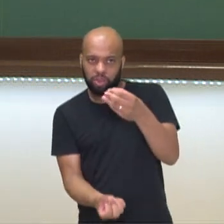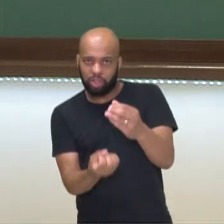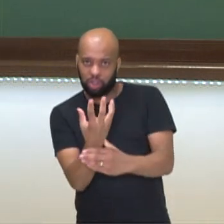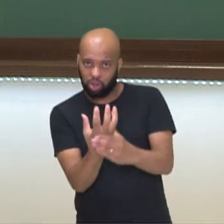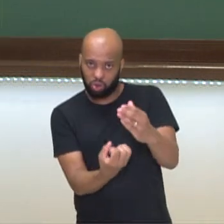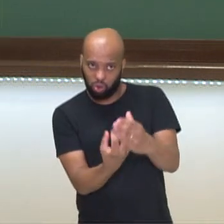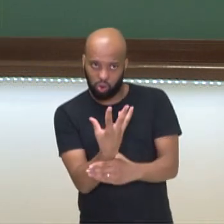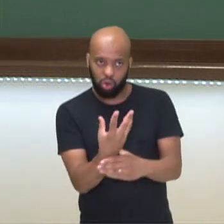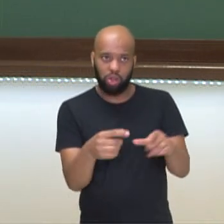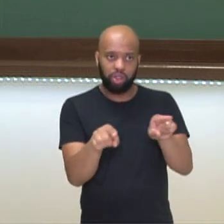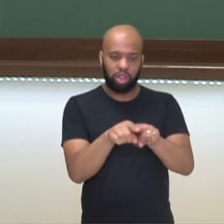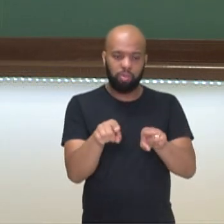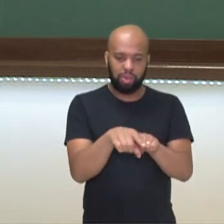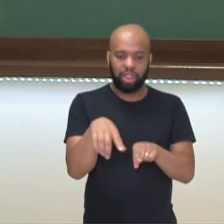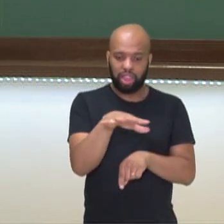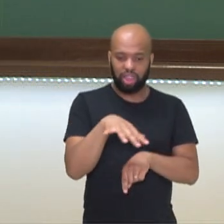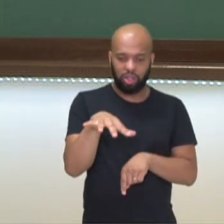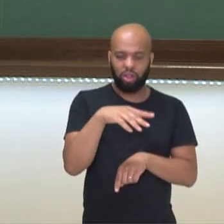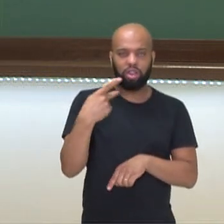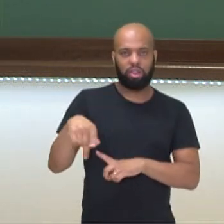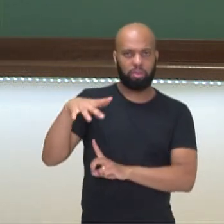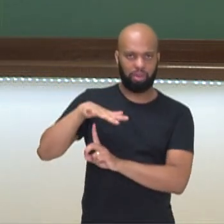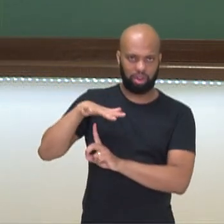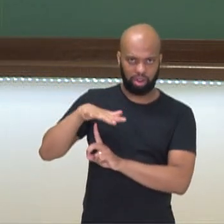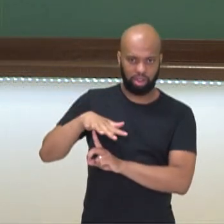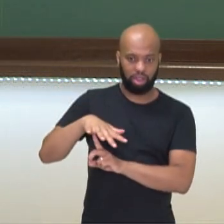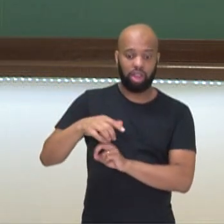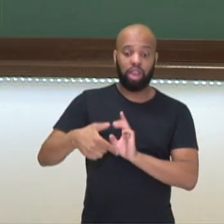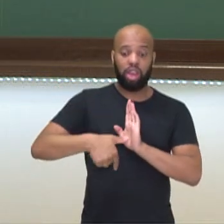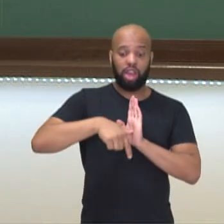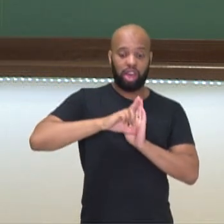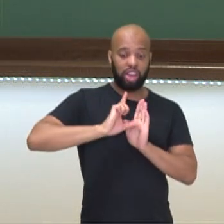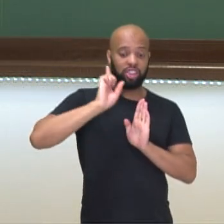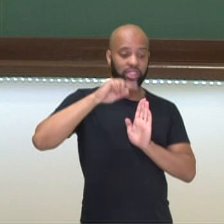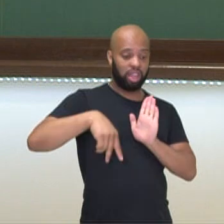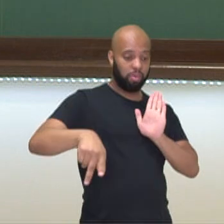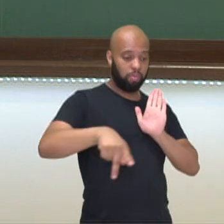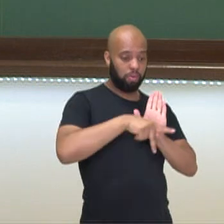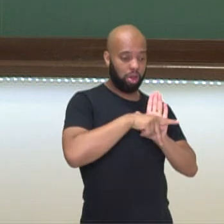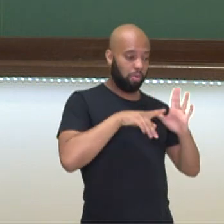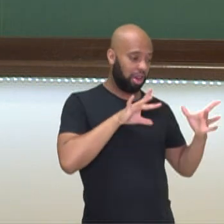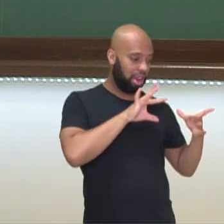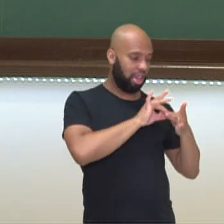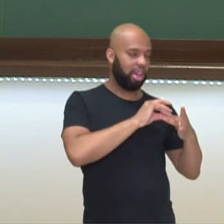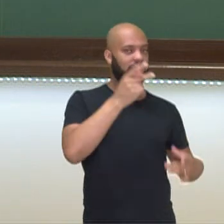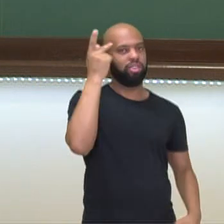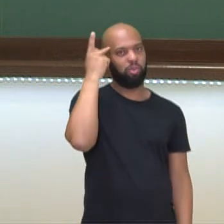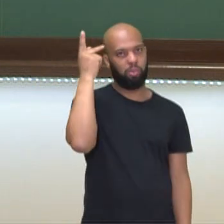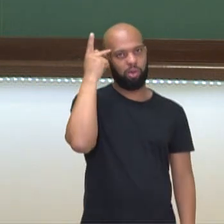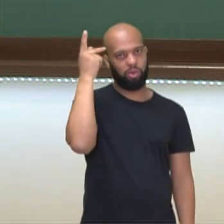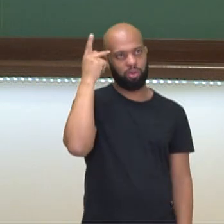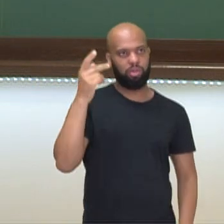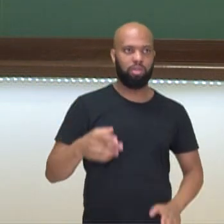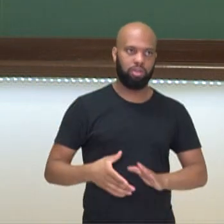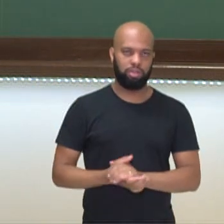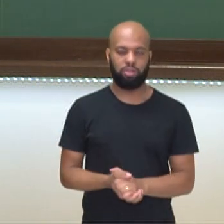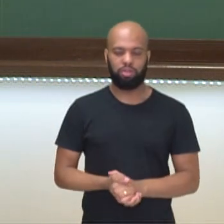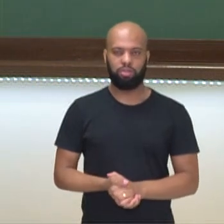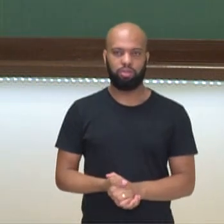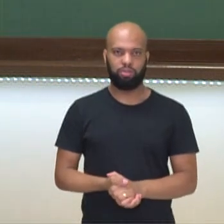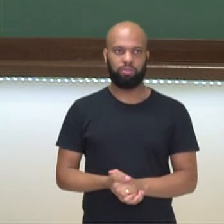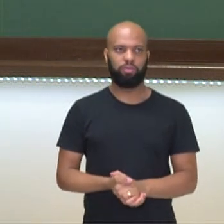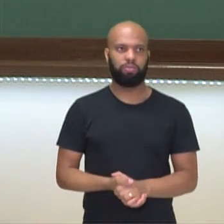de formação do território paranaense que pertencia a quem? Pertencia ao estado de São Paulo no primeiro momento. Tá